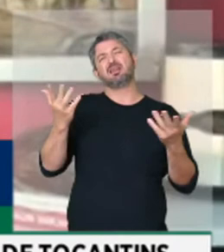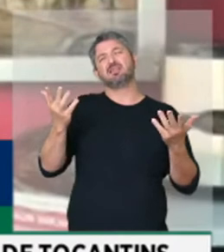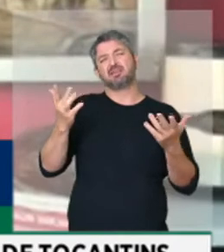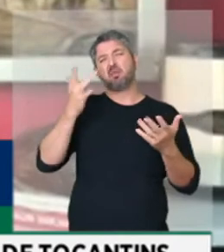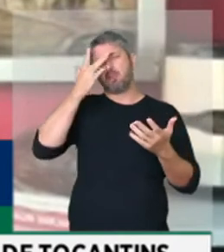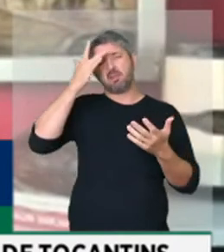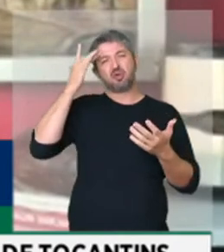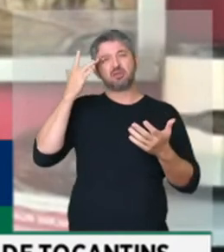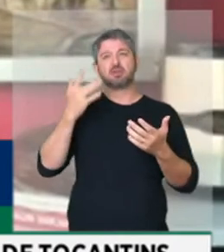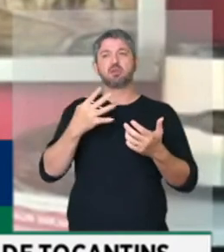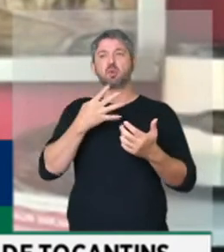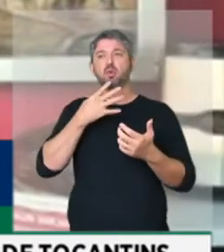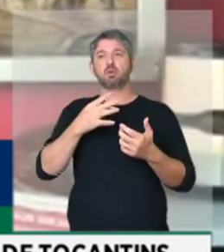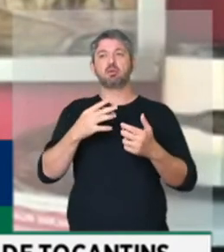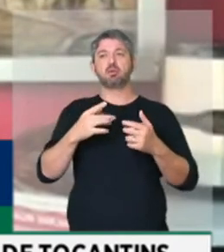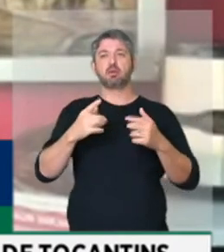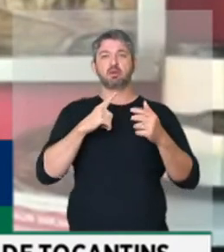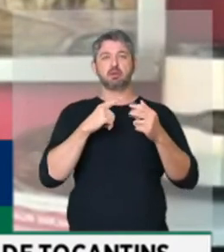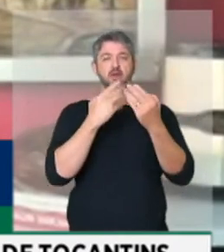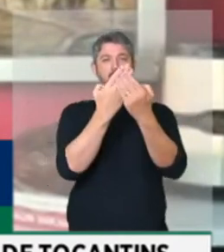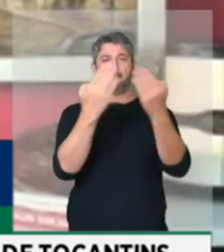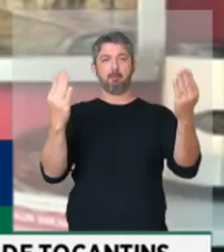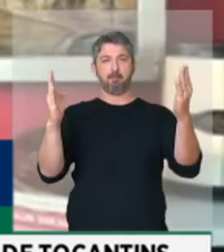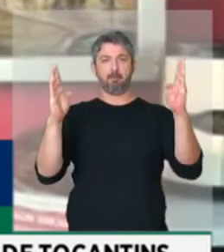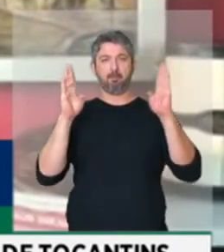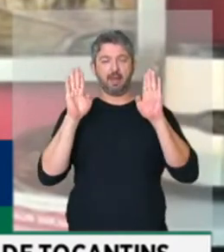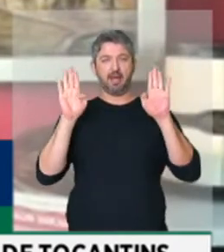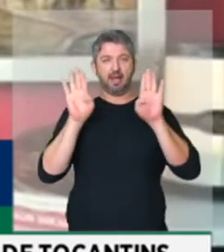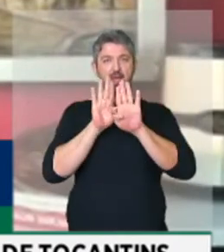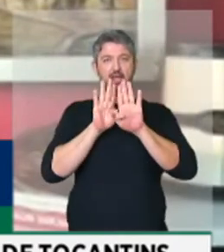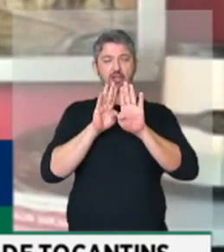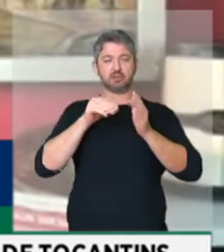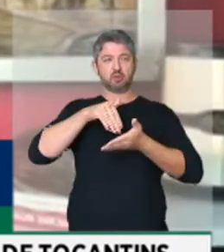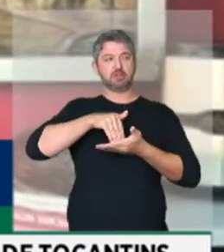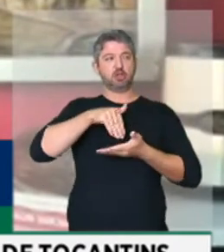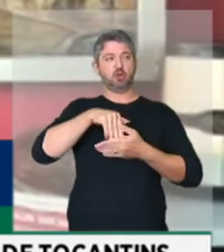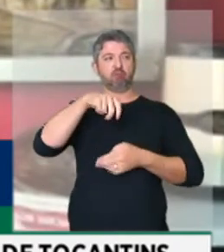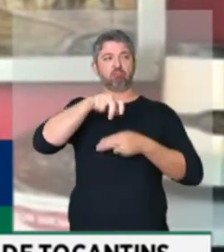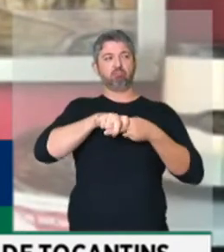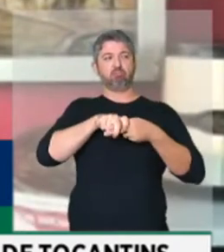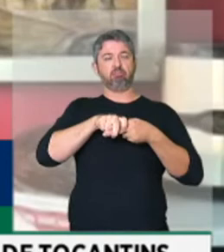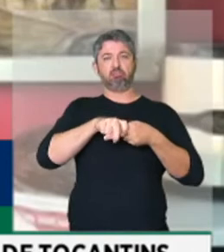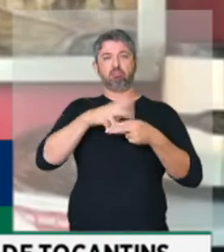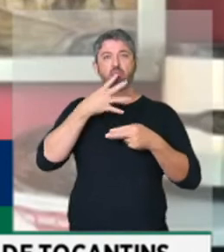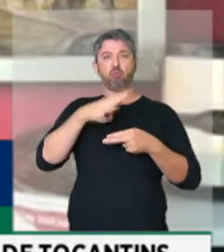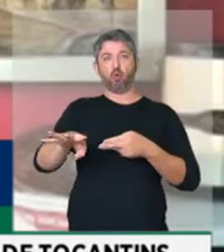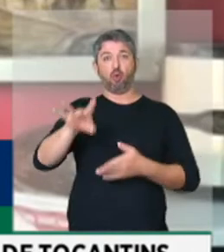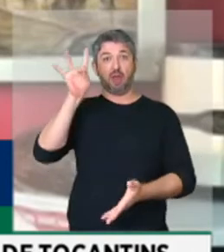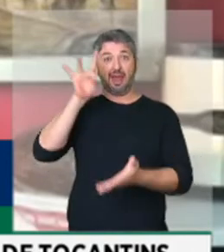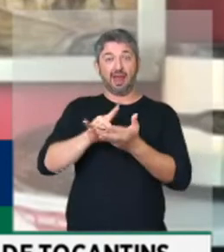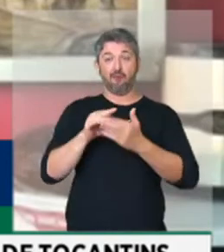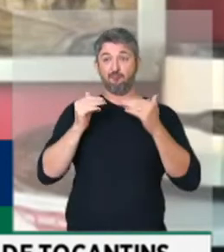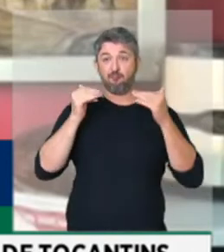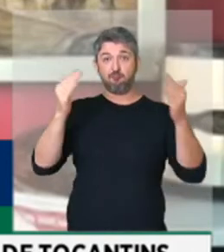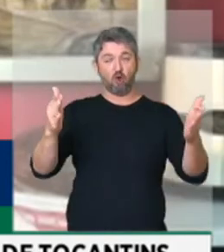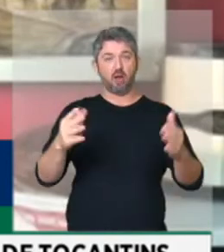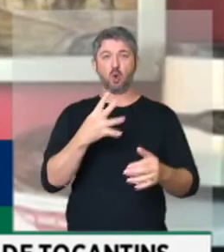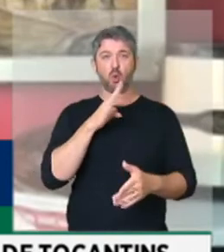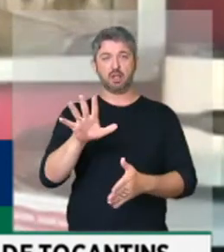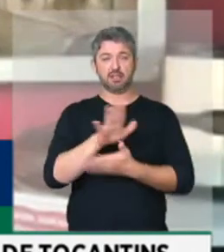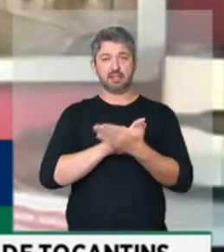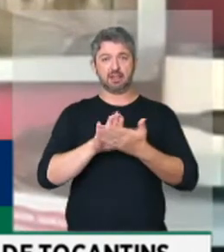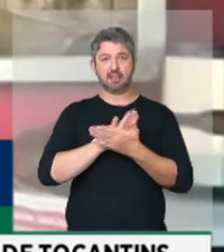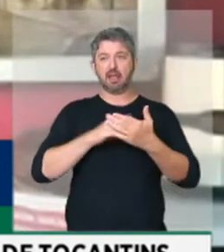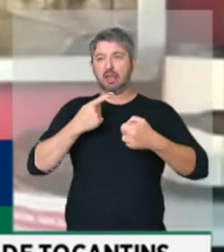que não sai das quatro paredes dos gabinetes de Brasília, não conhece o Brasil real do interior